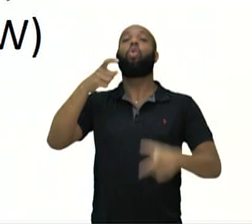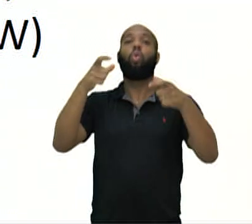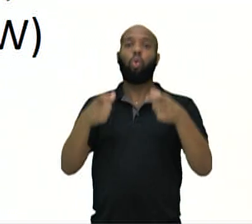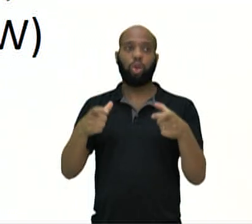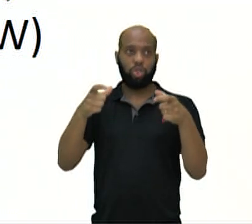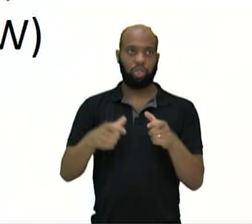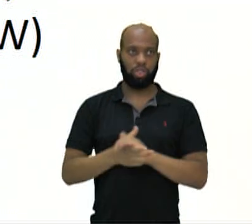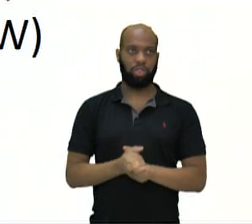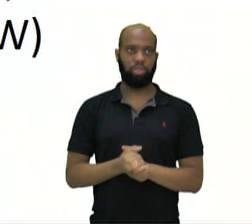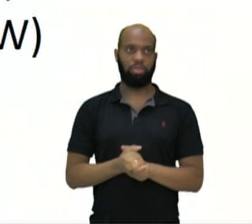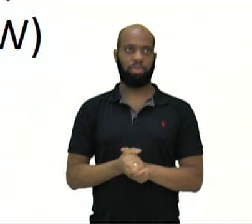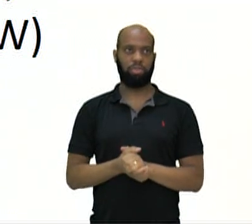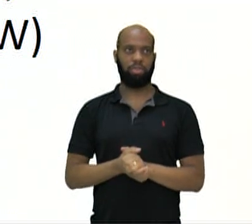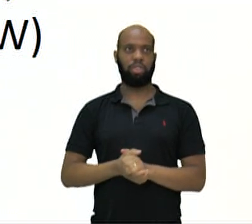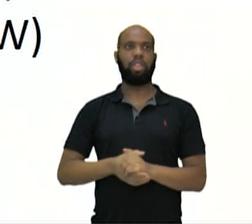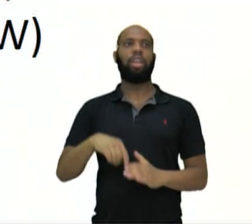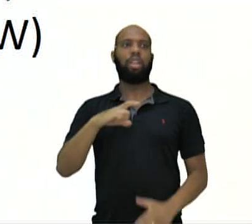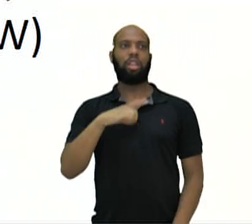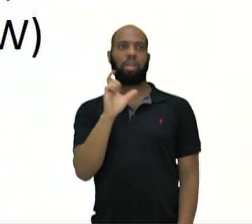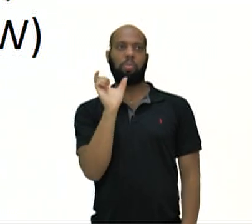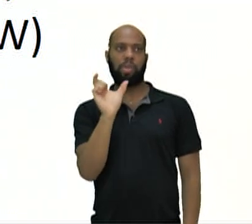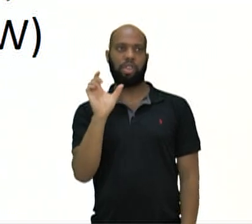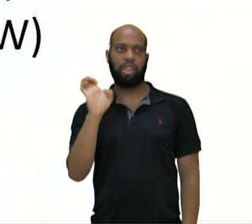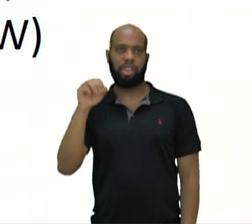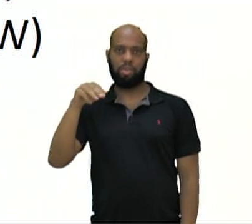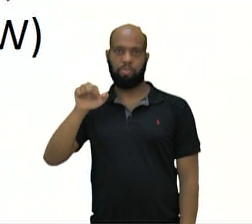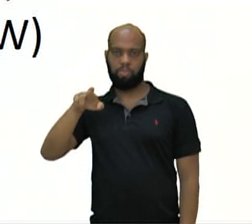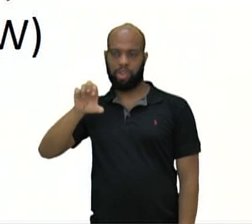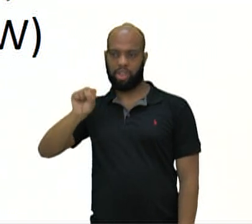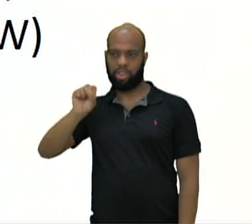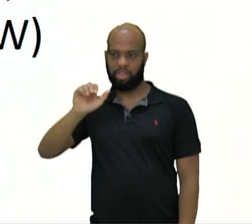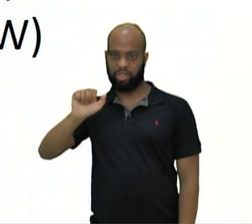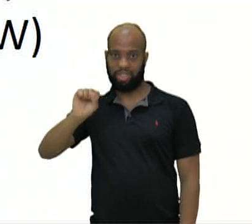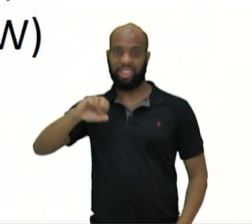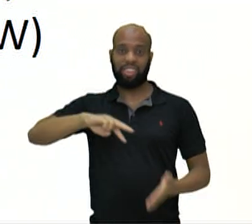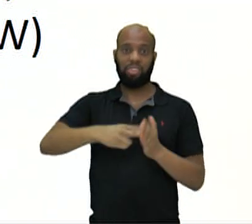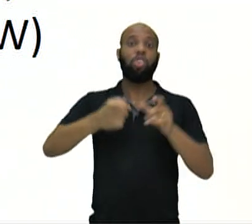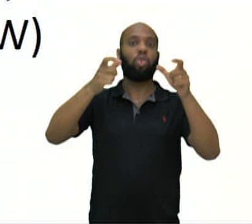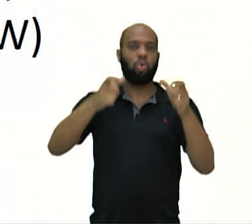está submersa, então, enfim. Letra A. Totalmente no